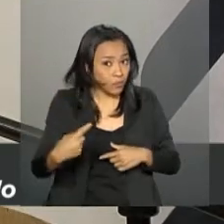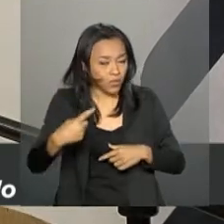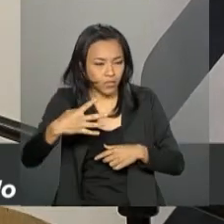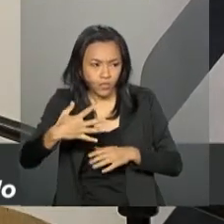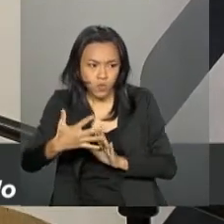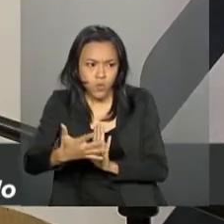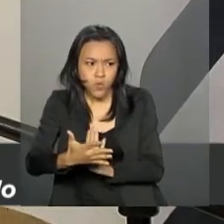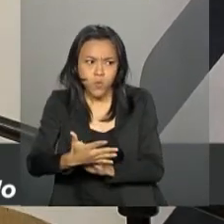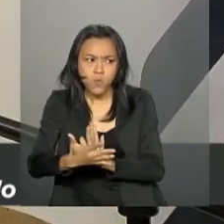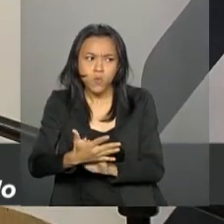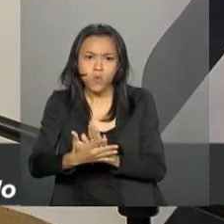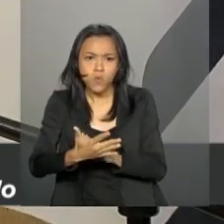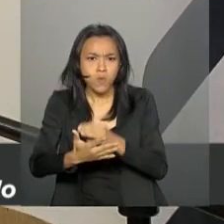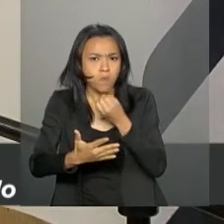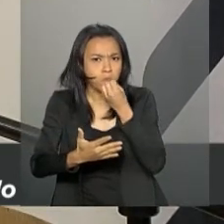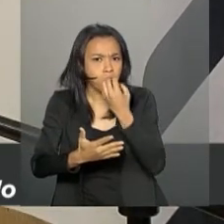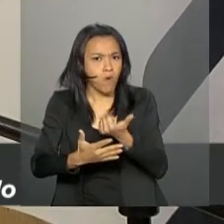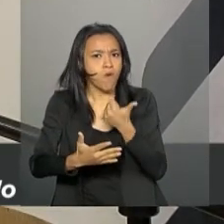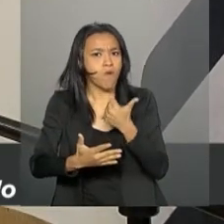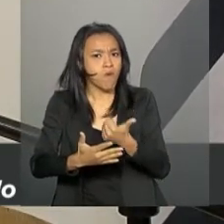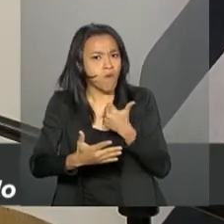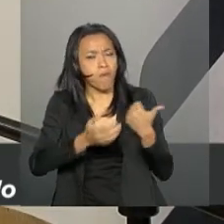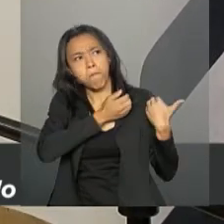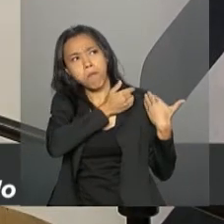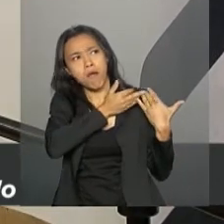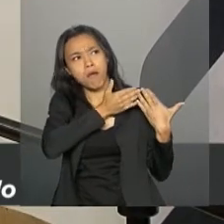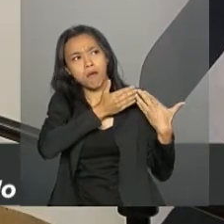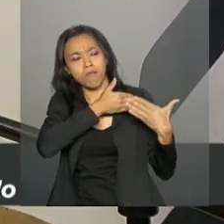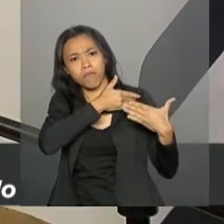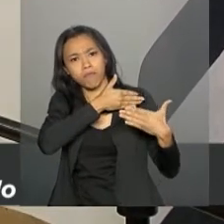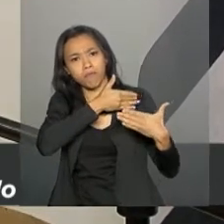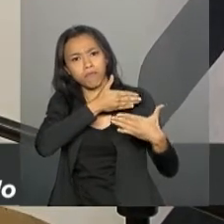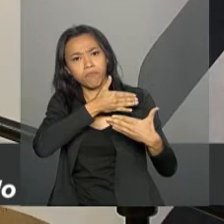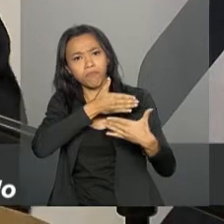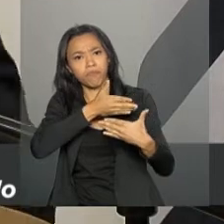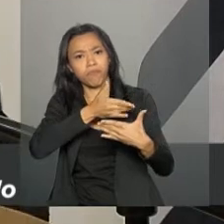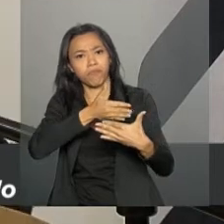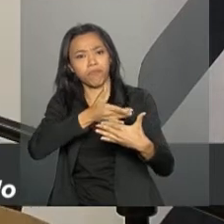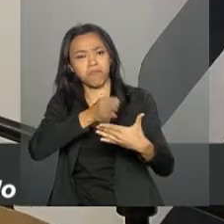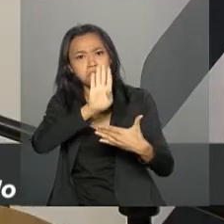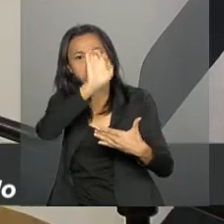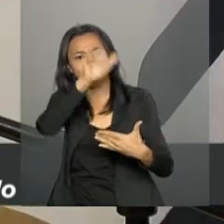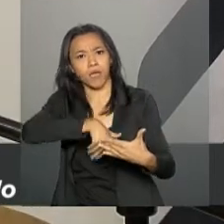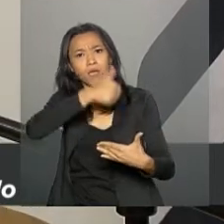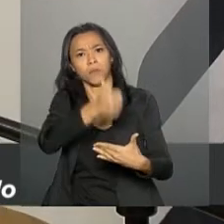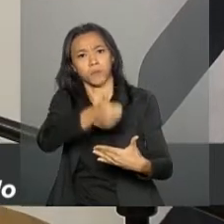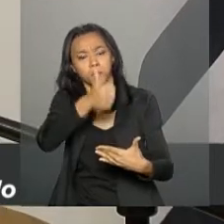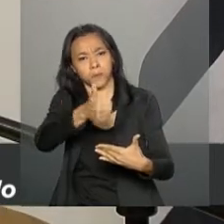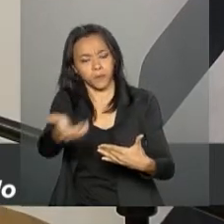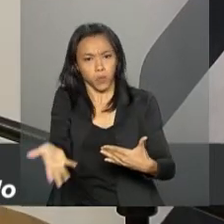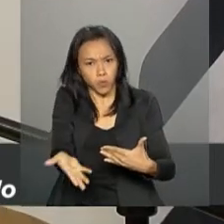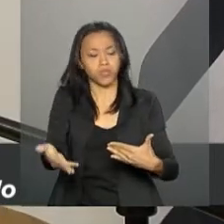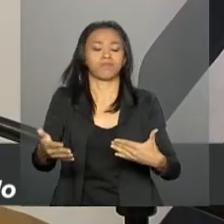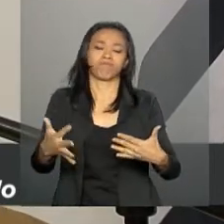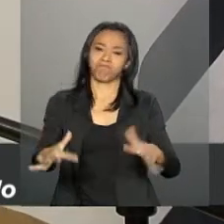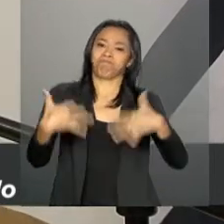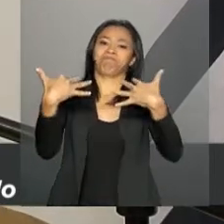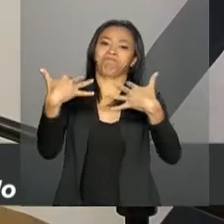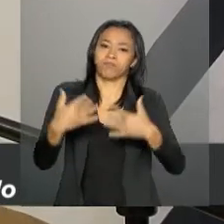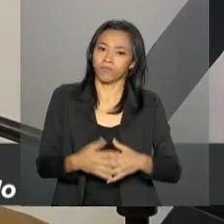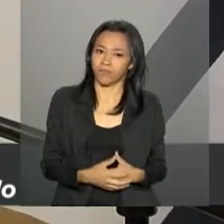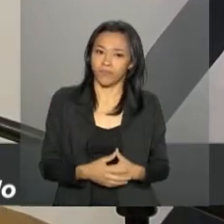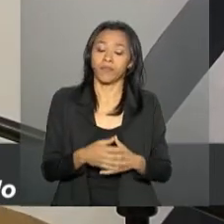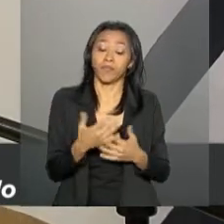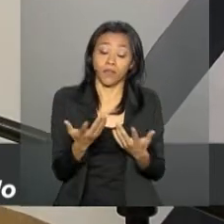coisa, reconhecido é quando você, não é? Conhecido que é, passa a ser, digamos assim, enaltecido, não é? E